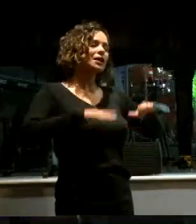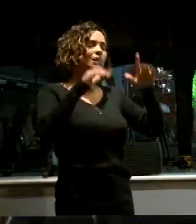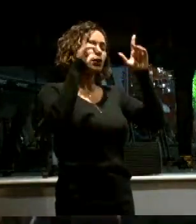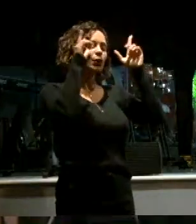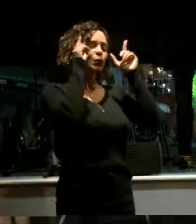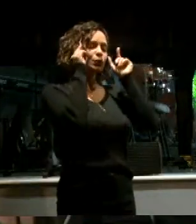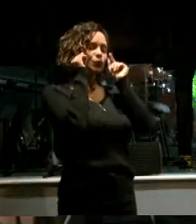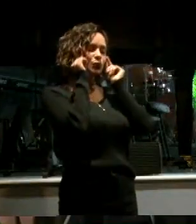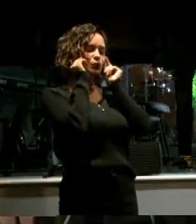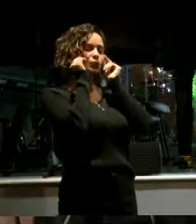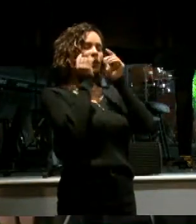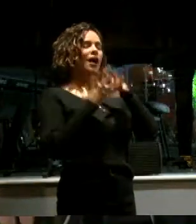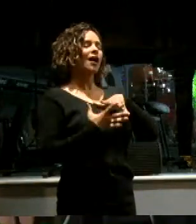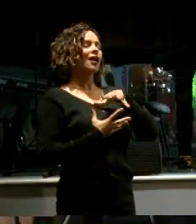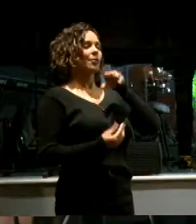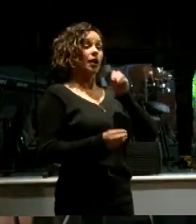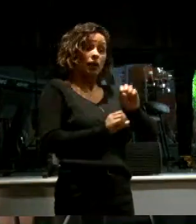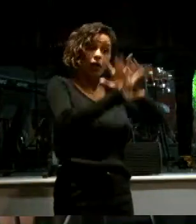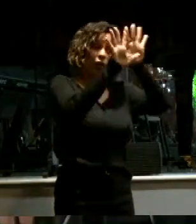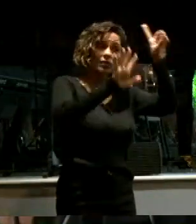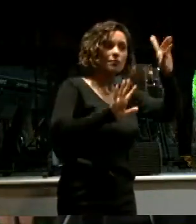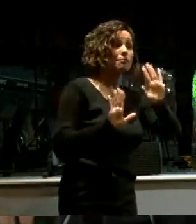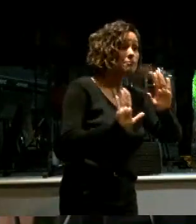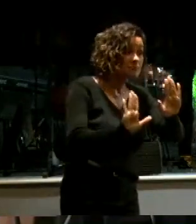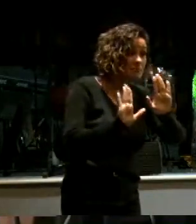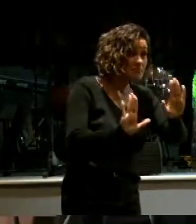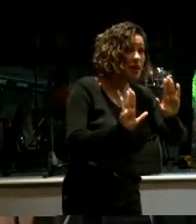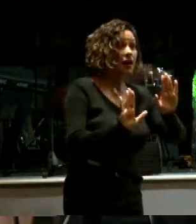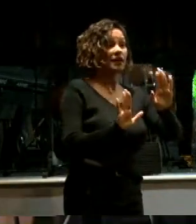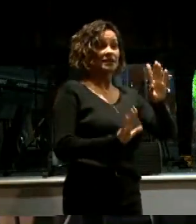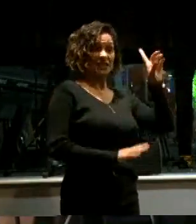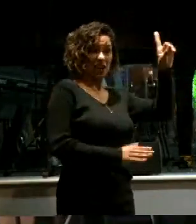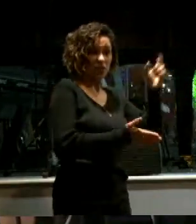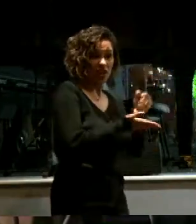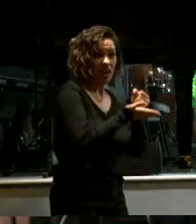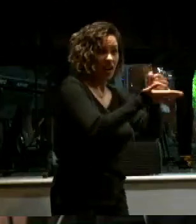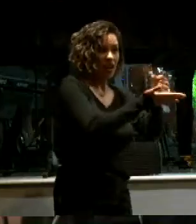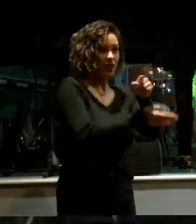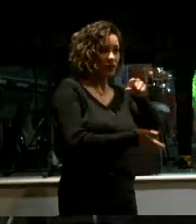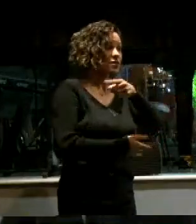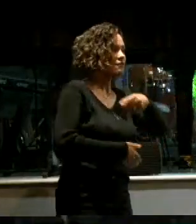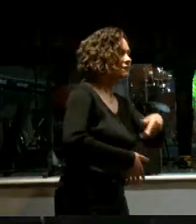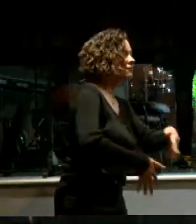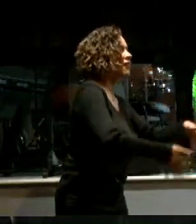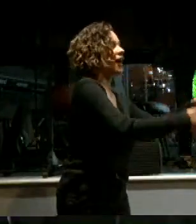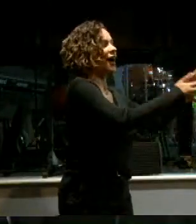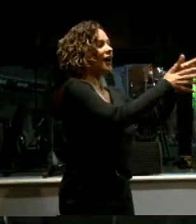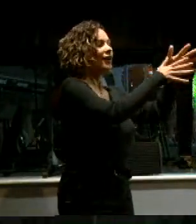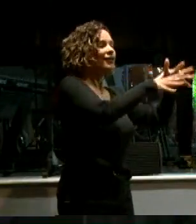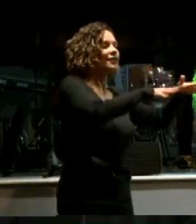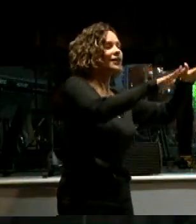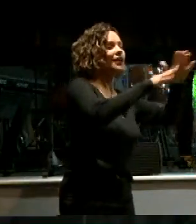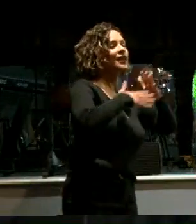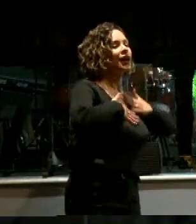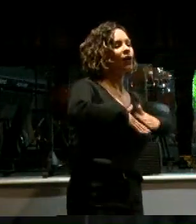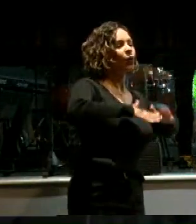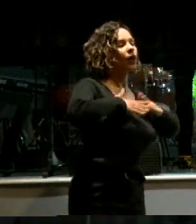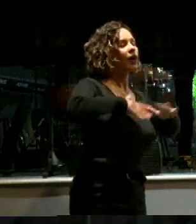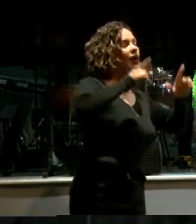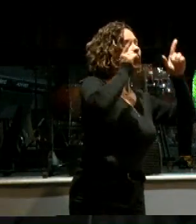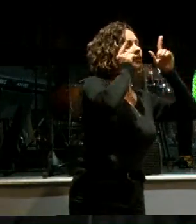eu quero te dizer que o mesmo Deus que te leva para as águas tranquilas te leva para as águas